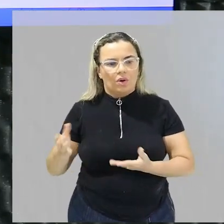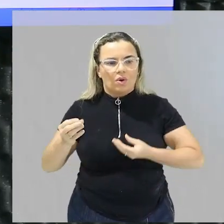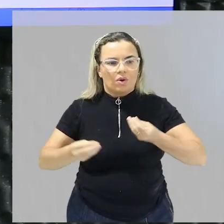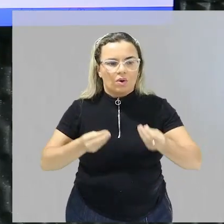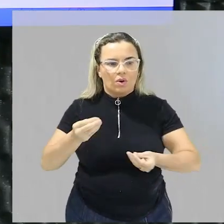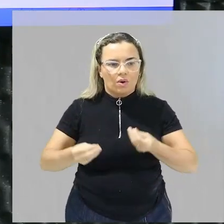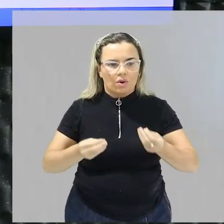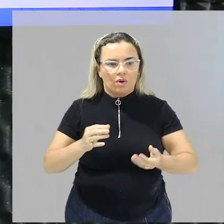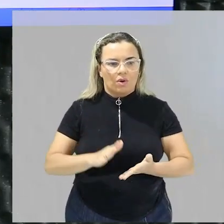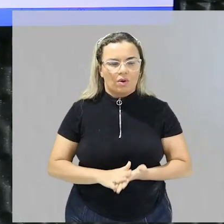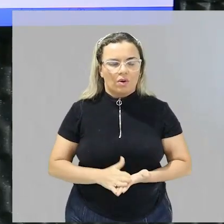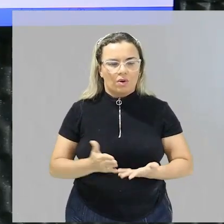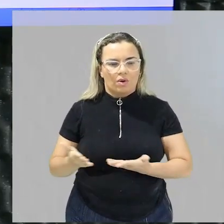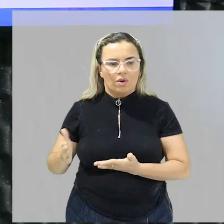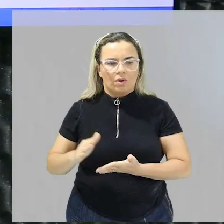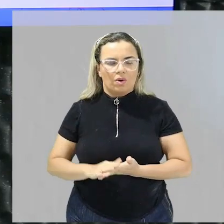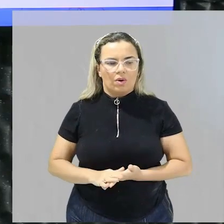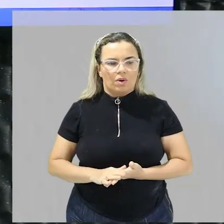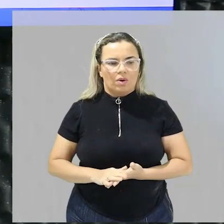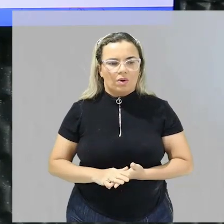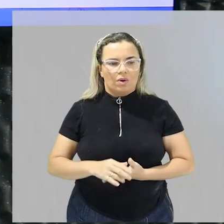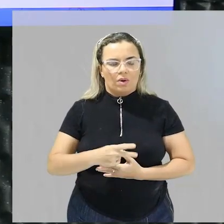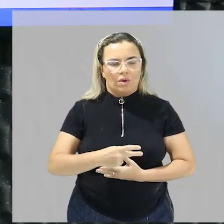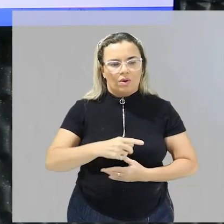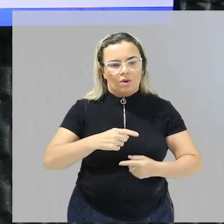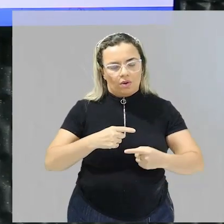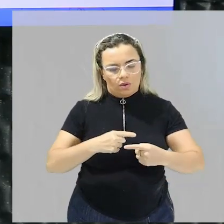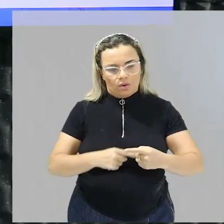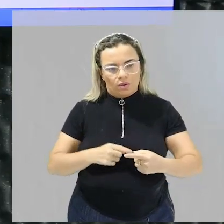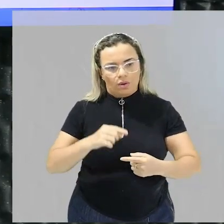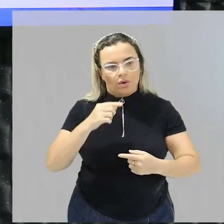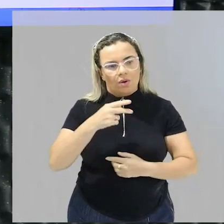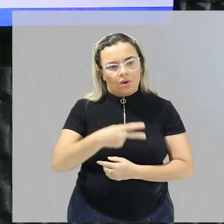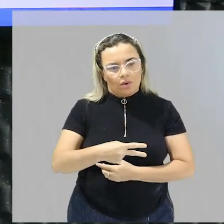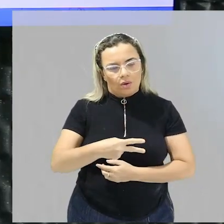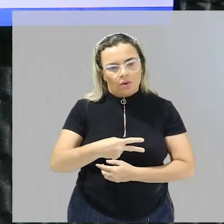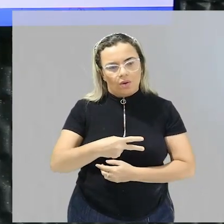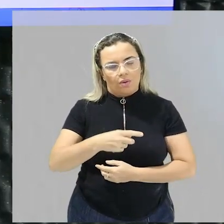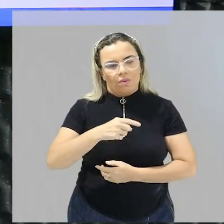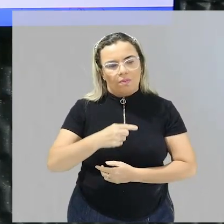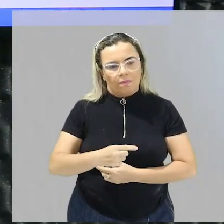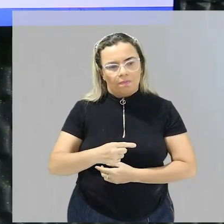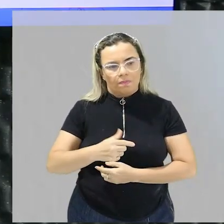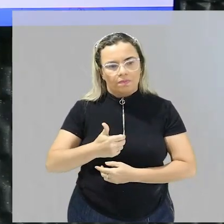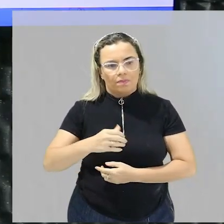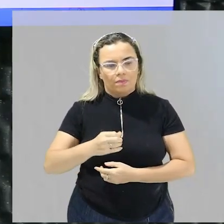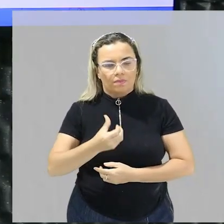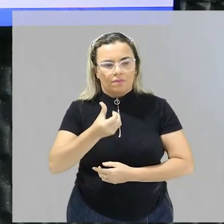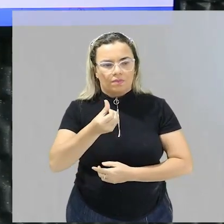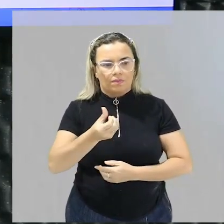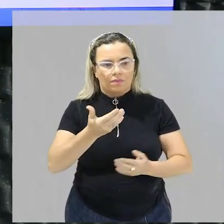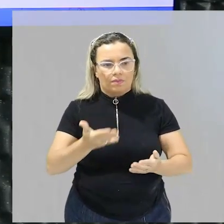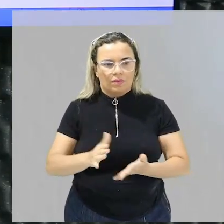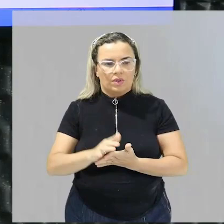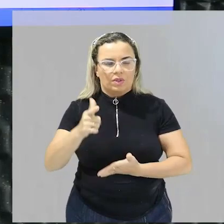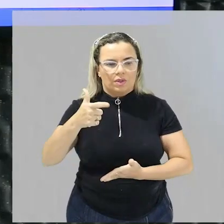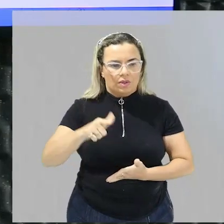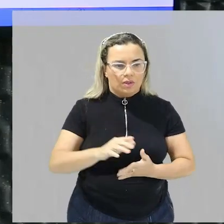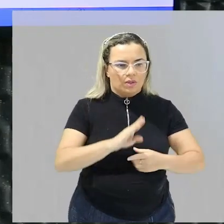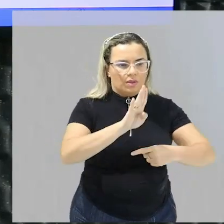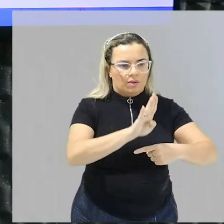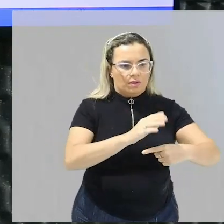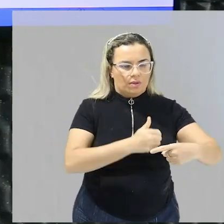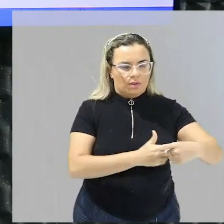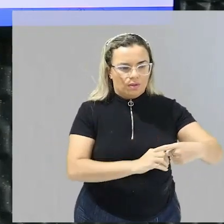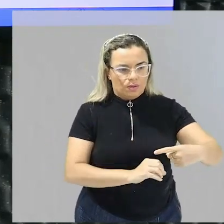sexta potência, aqui, né, no segundo membro, e eu repito o logaritmando. Ficou B sobre 10 a menos 7